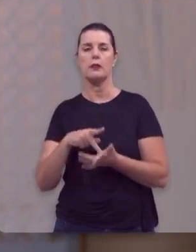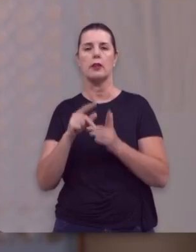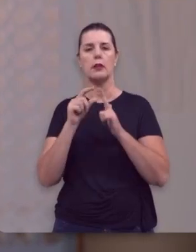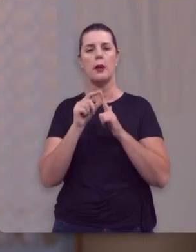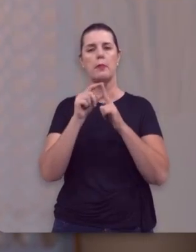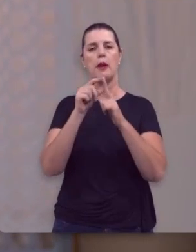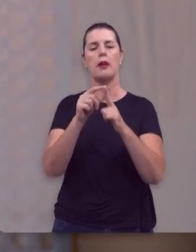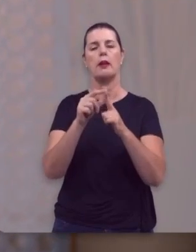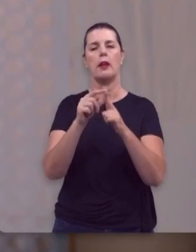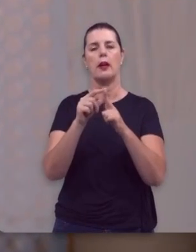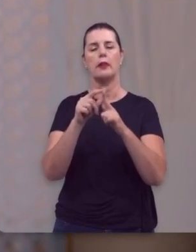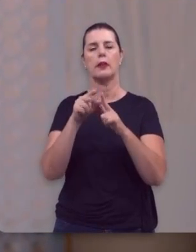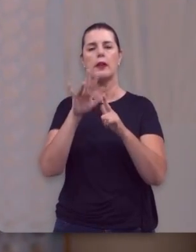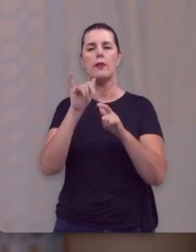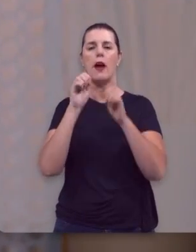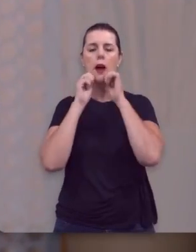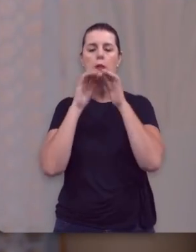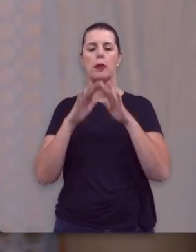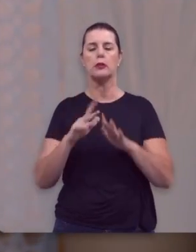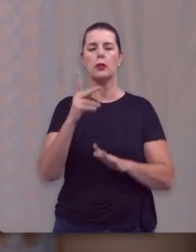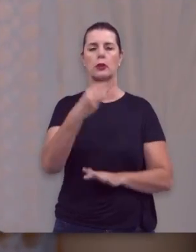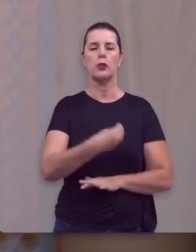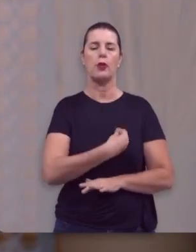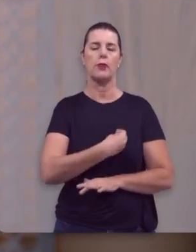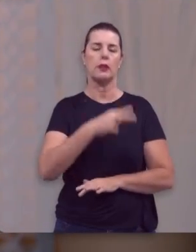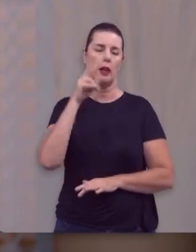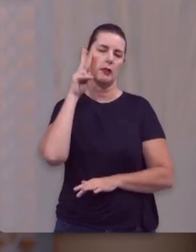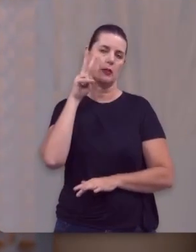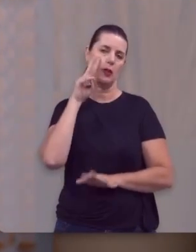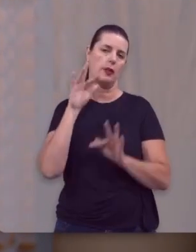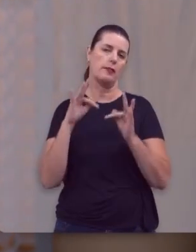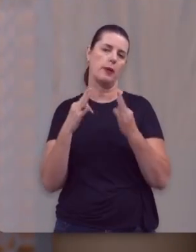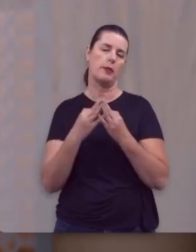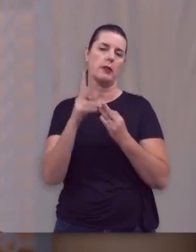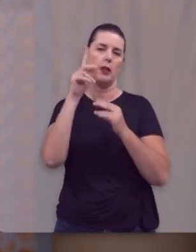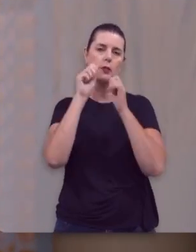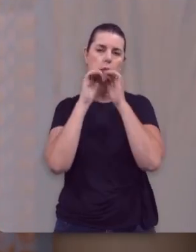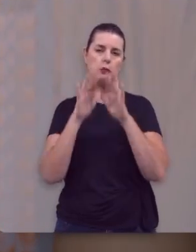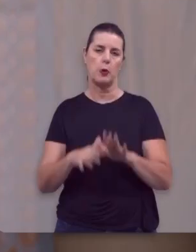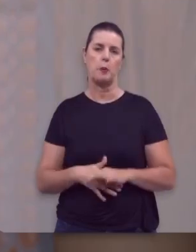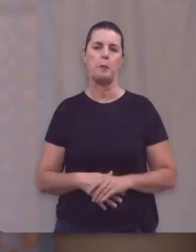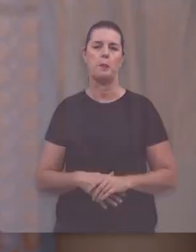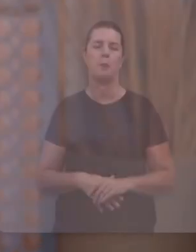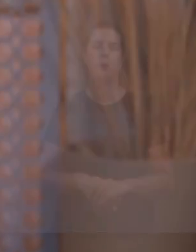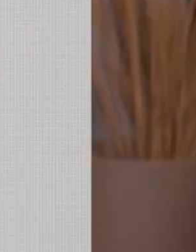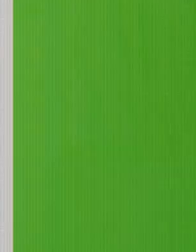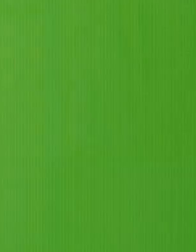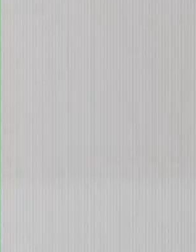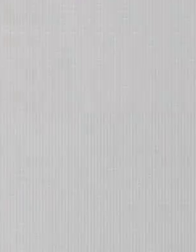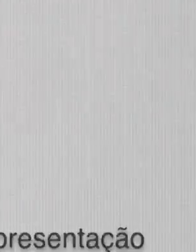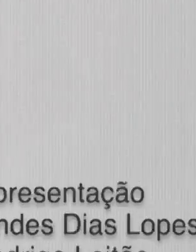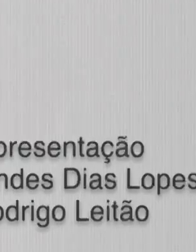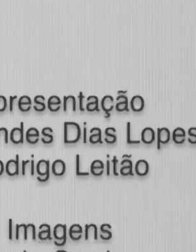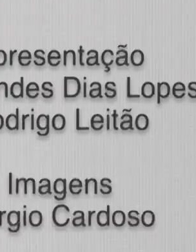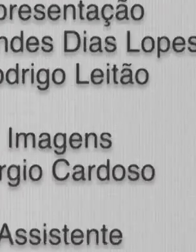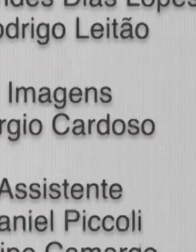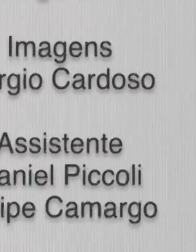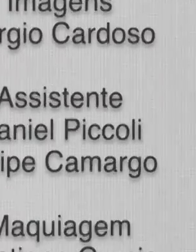e a palavra de Deus, que vai impactar a sua vida, a sua história, a sua família. Que Deus te abençoe.